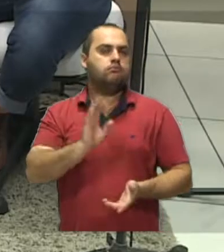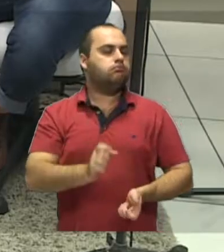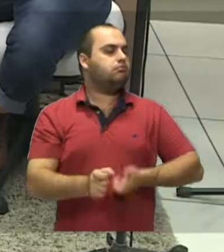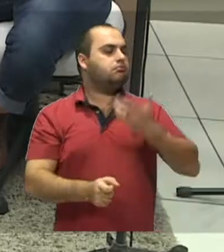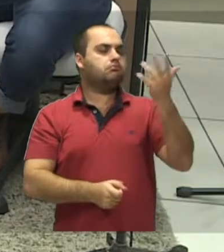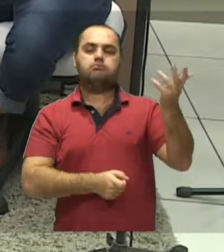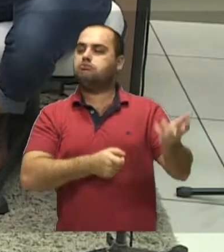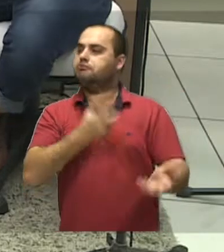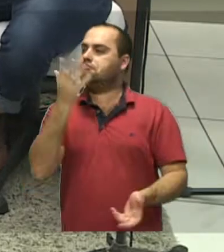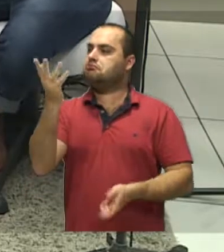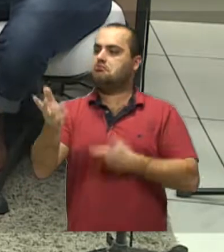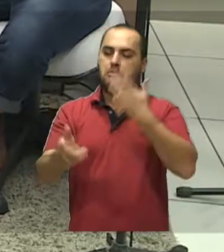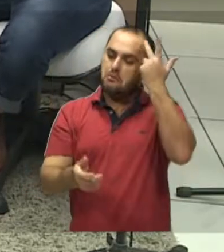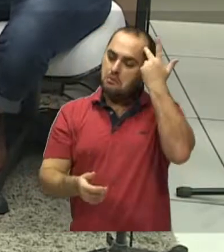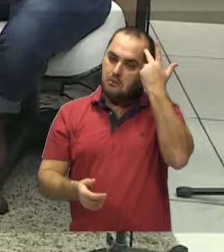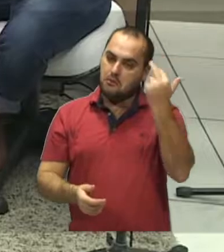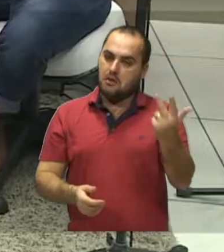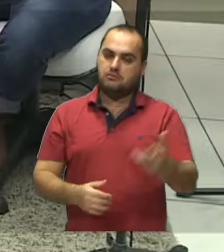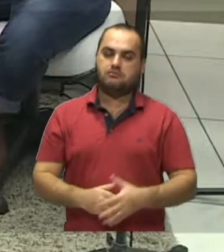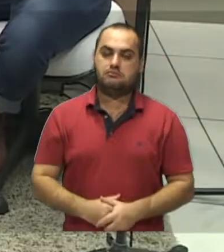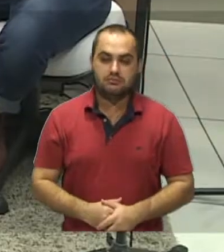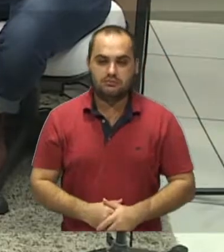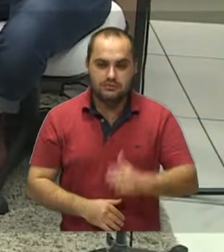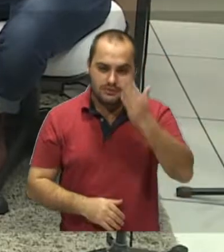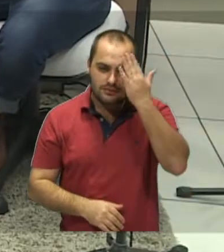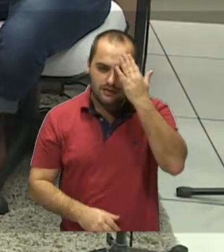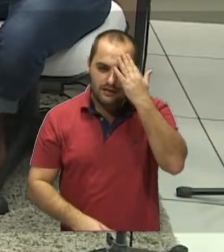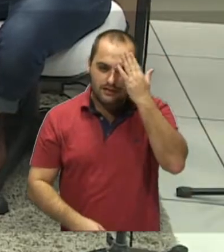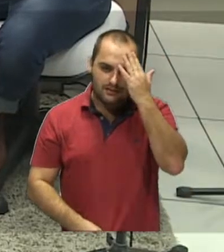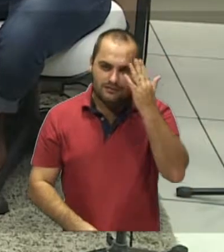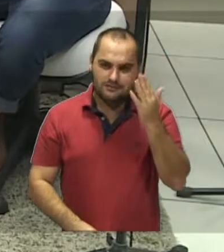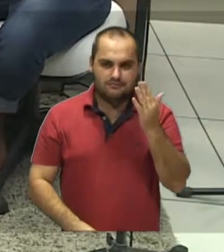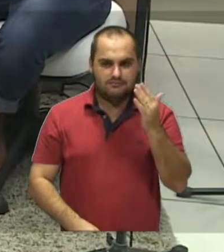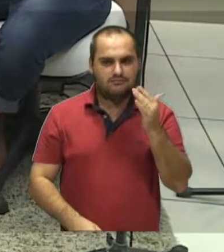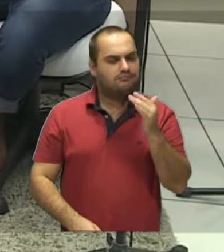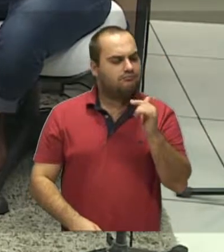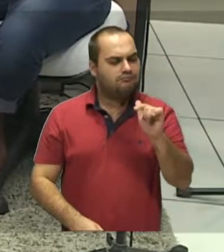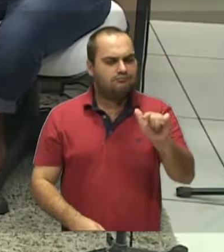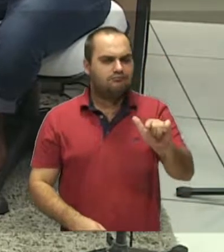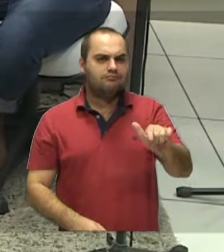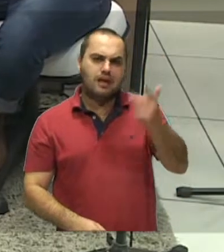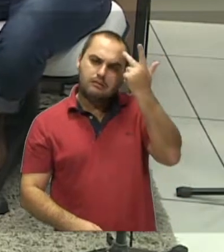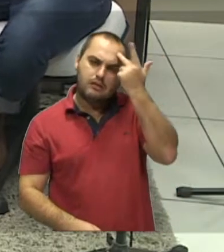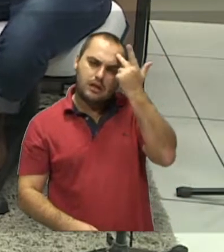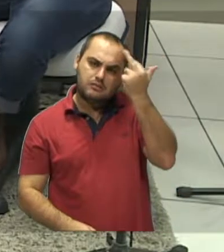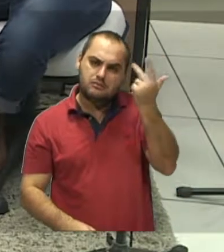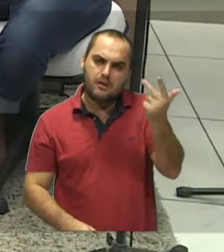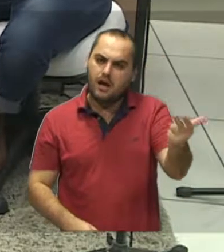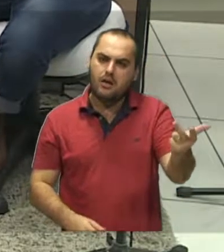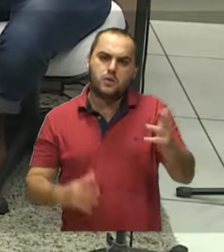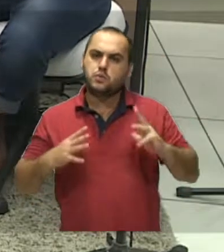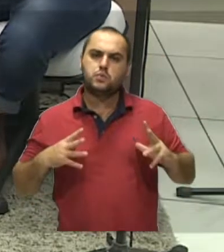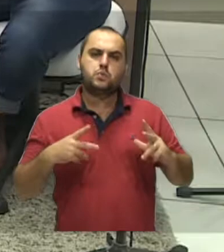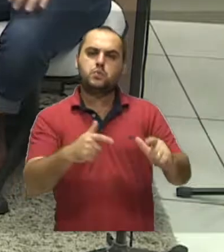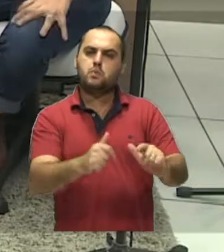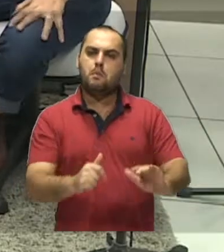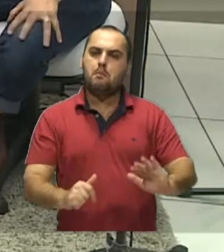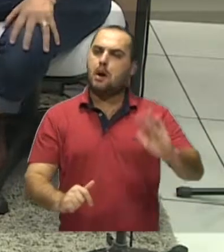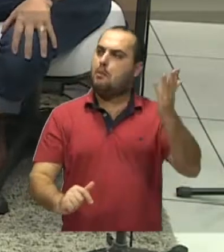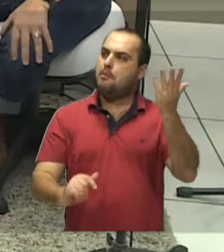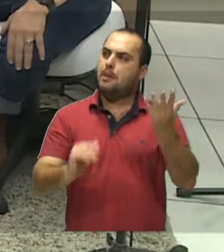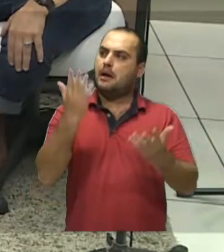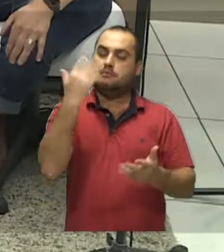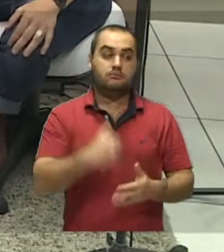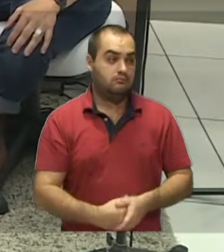foi... A gente diz que nada é por acaso, né? Eu acredito um pouco nisso. Naturalmente as coisas foram acontecendo, as circunstâncias